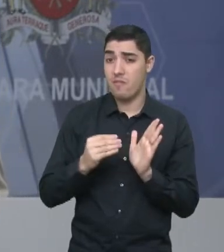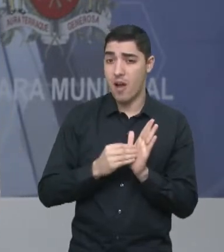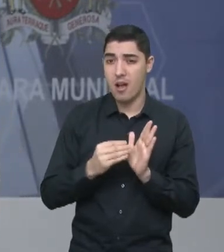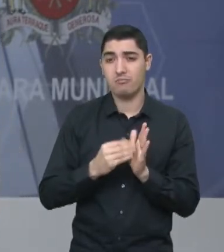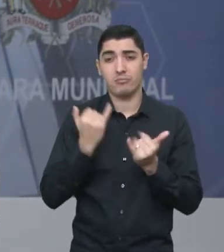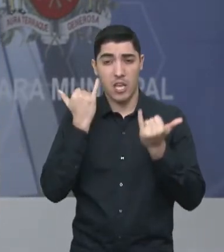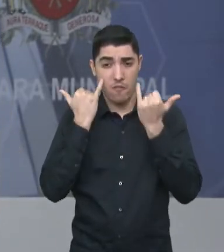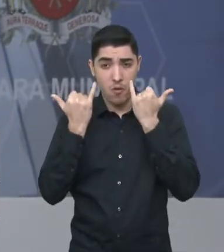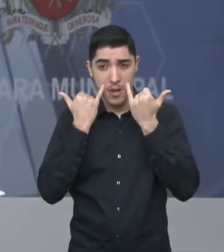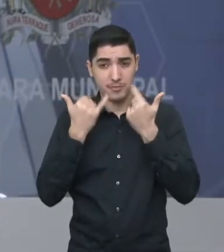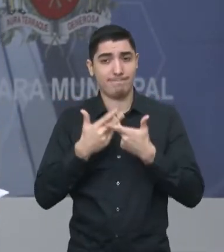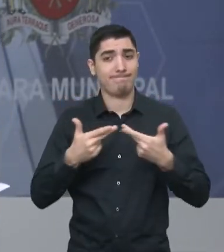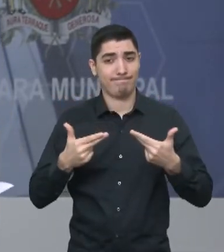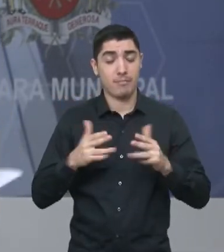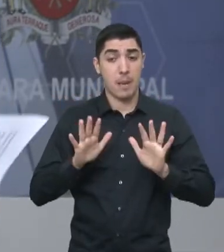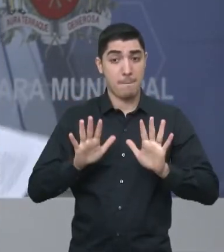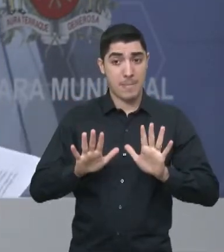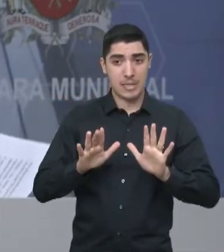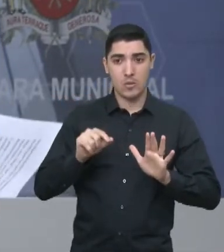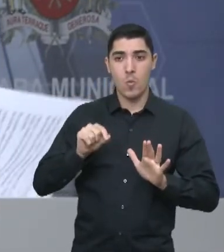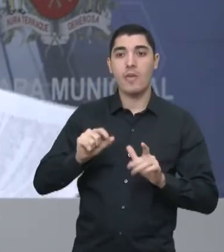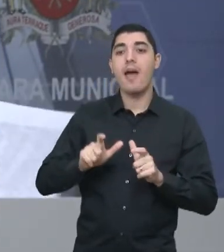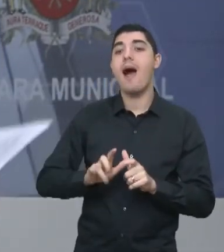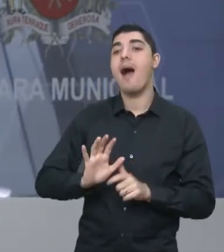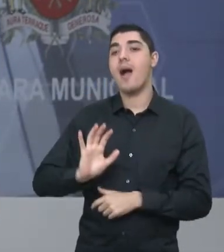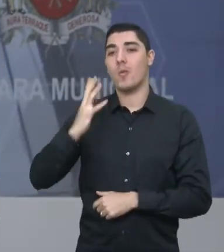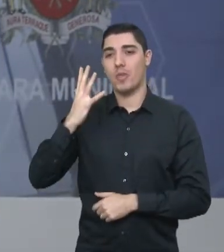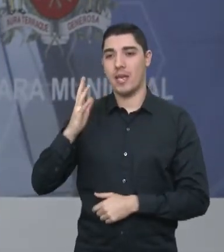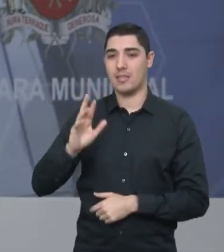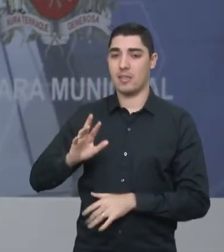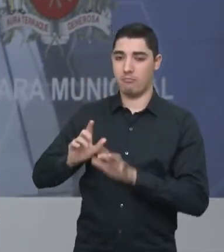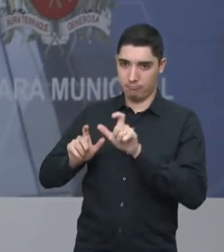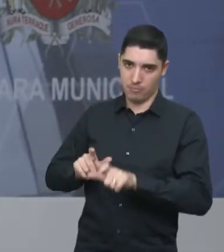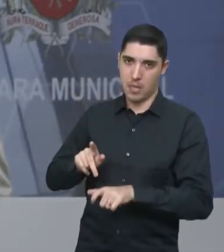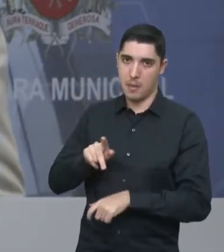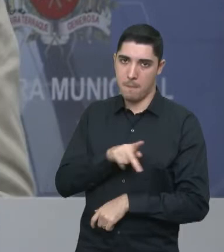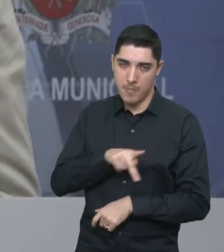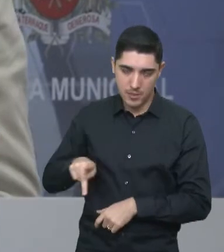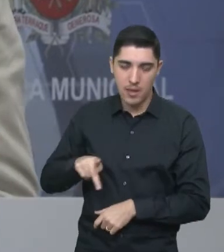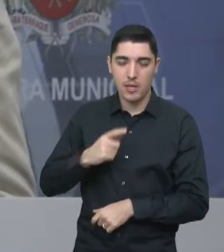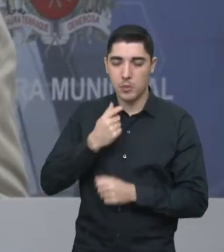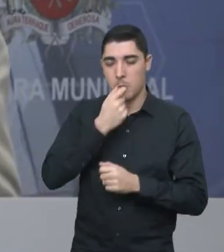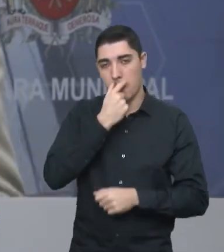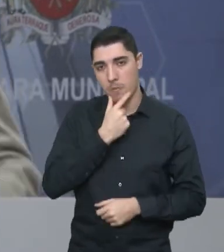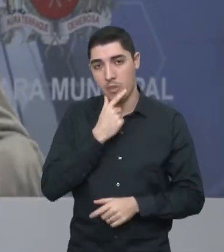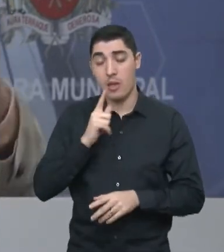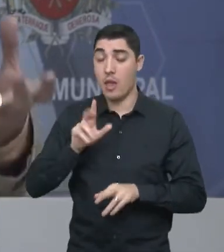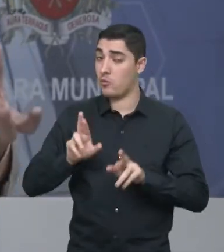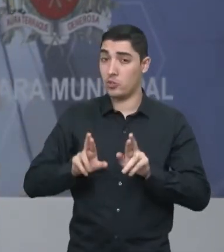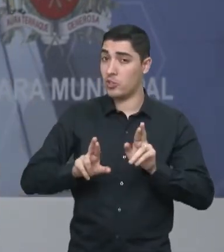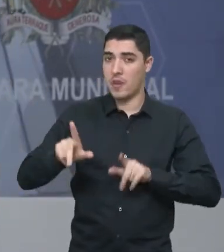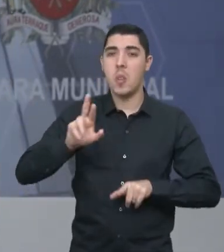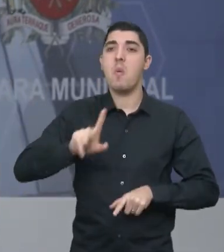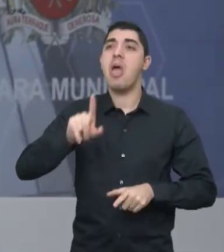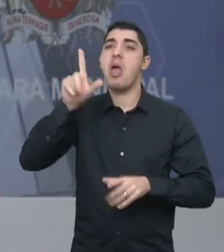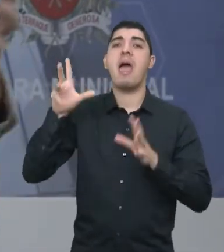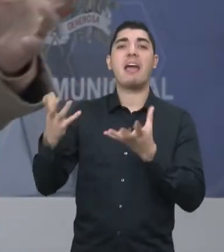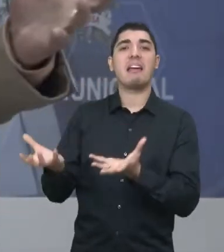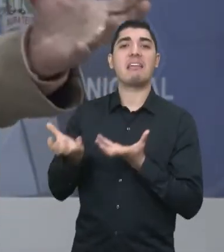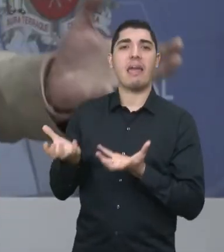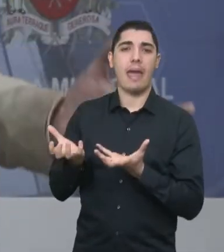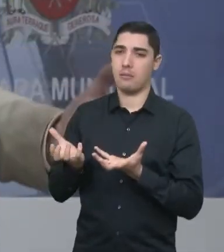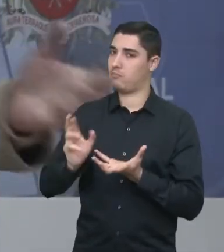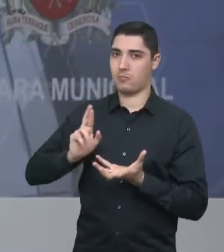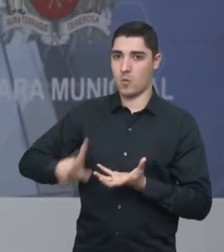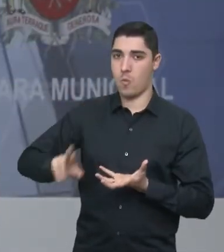Hoje essa tendência se explica de uma outra maneira, presidente Roberto do Eleven, né? Hoje, com as informações, com o